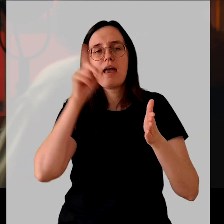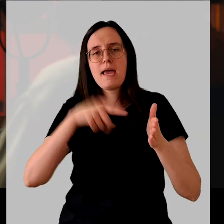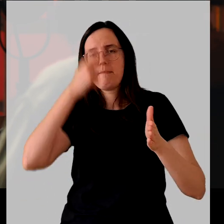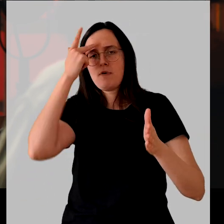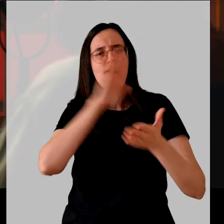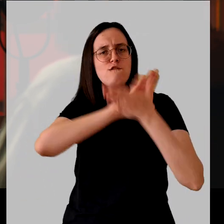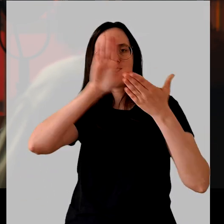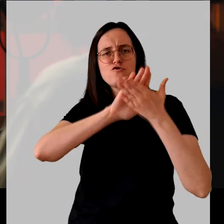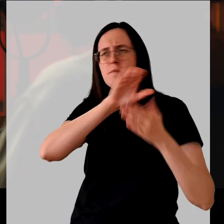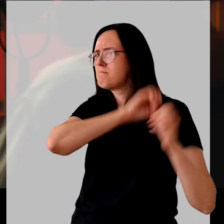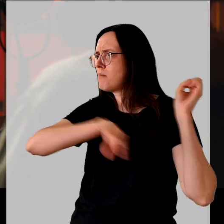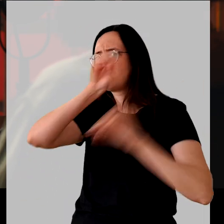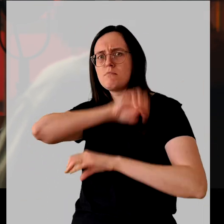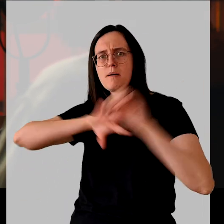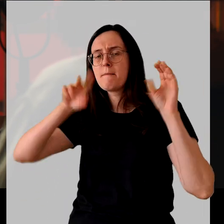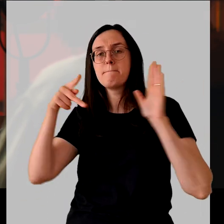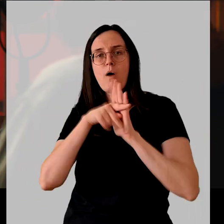Com os refugiados sírios lá na Europa.